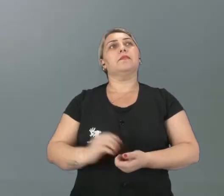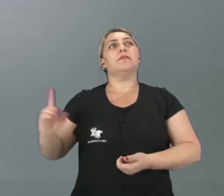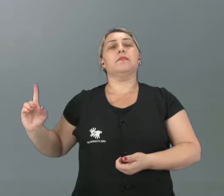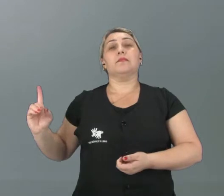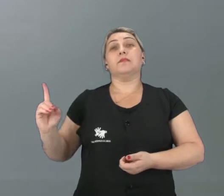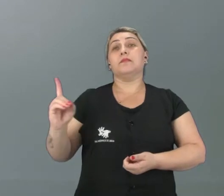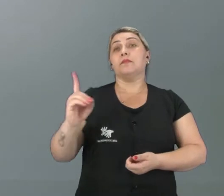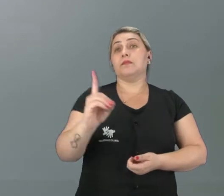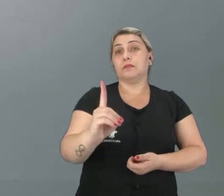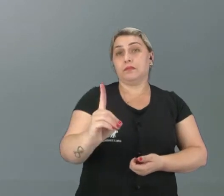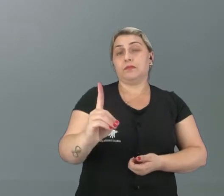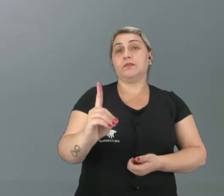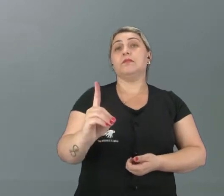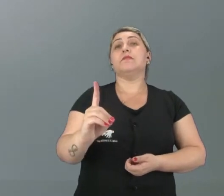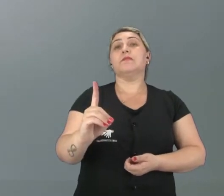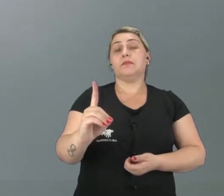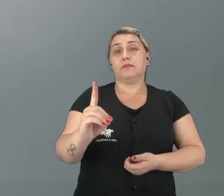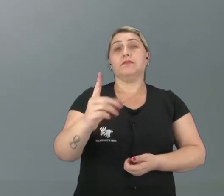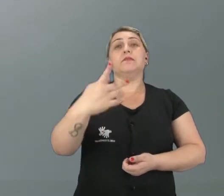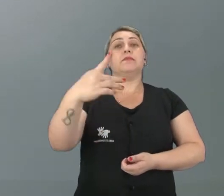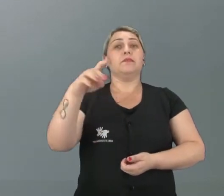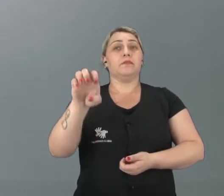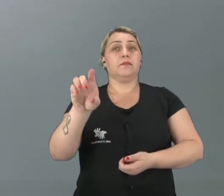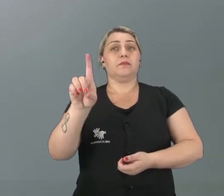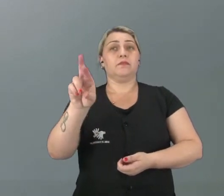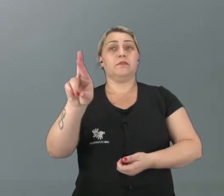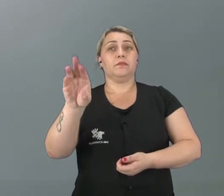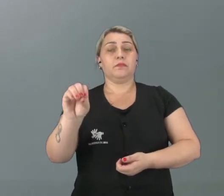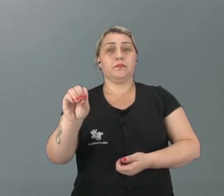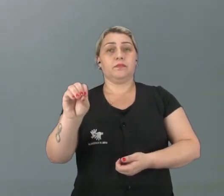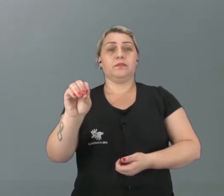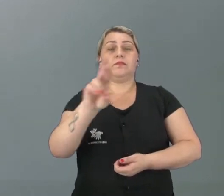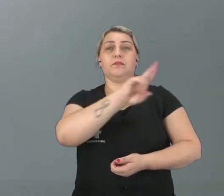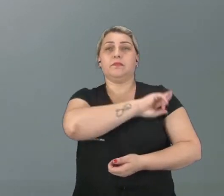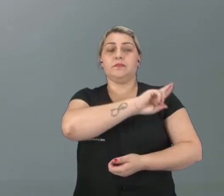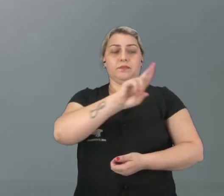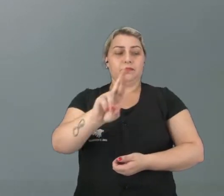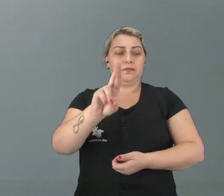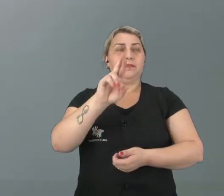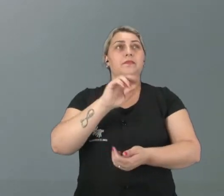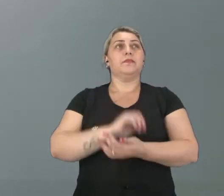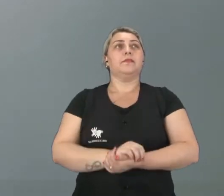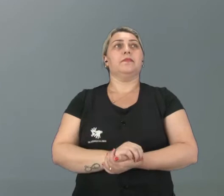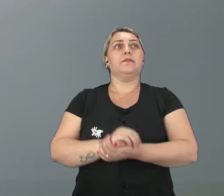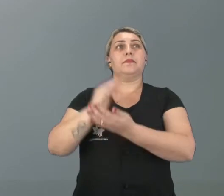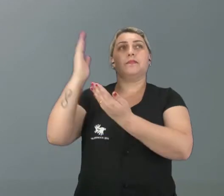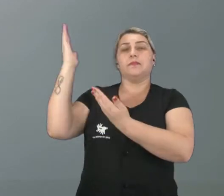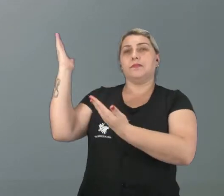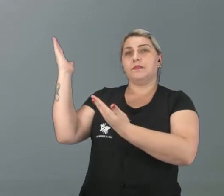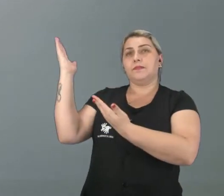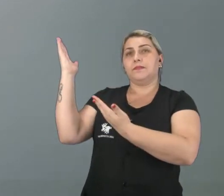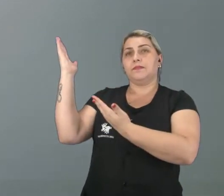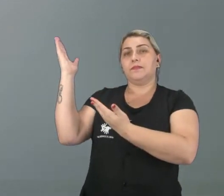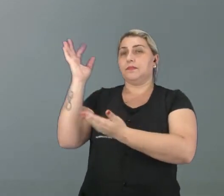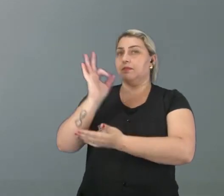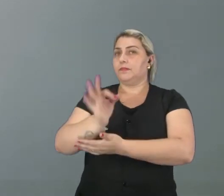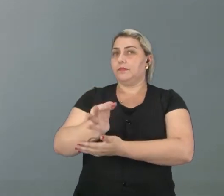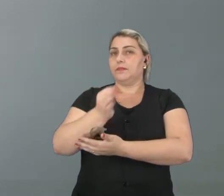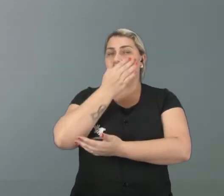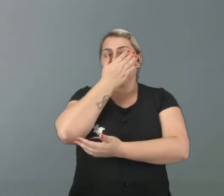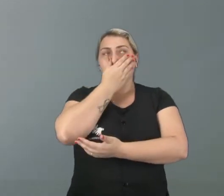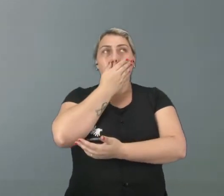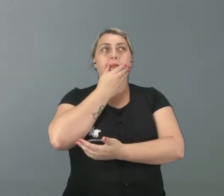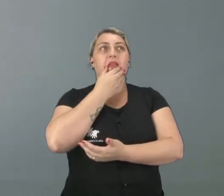Aí veio um outro coleguinha, o Pedro, e representou dessa forma aqui.